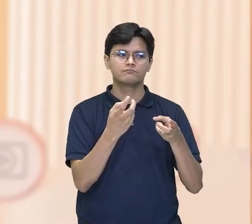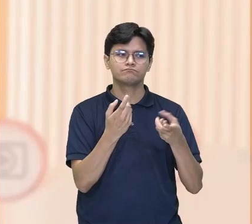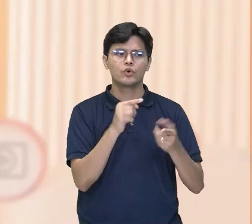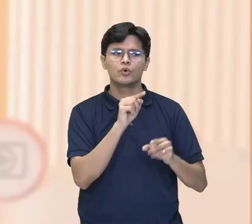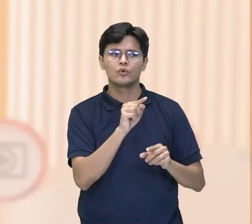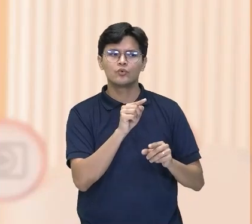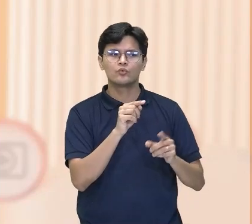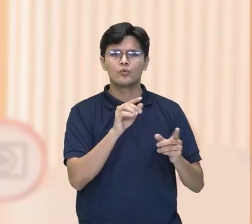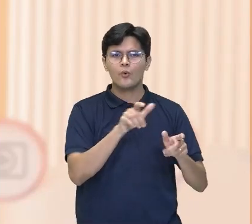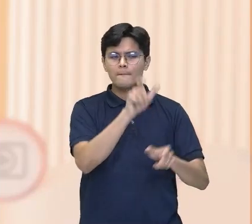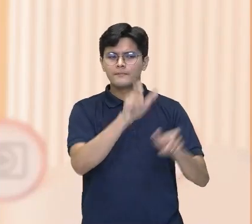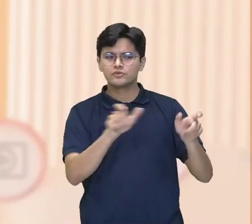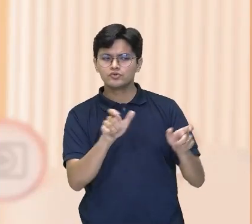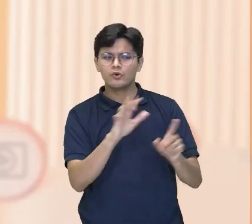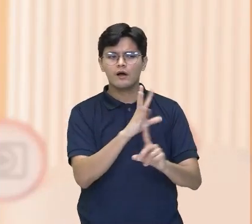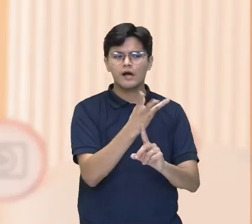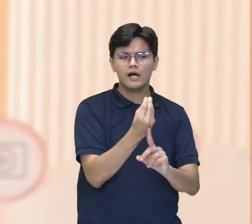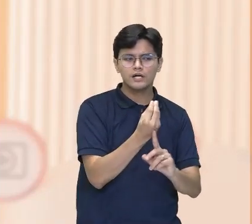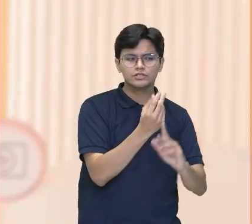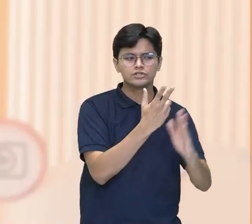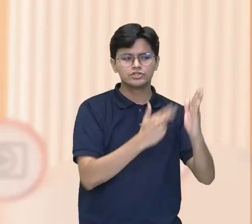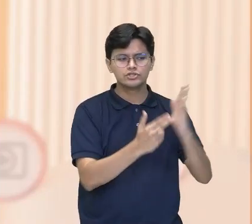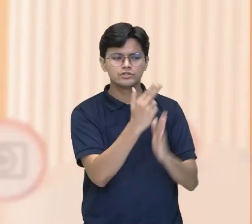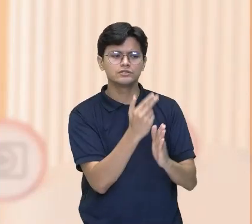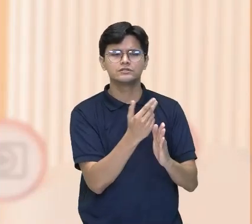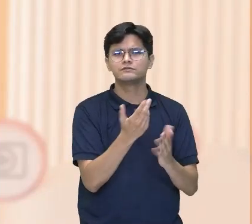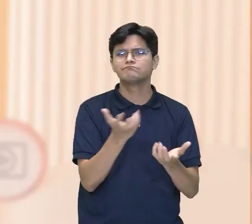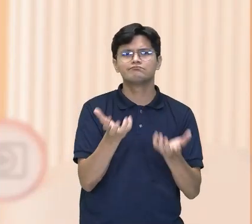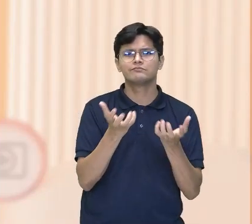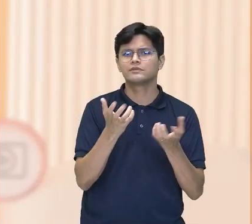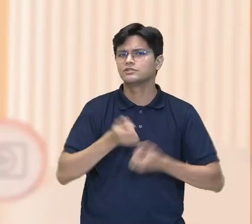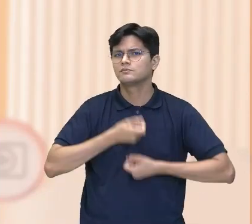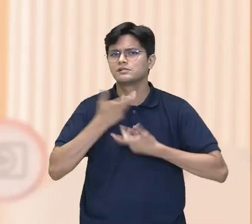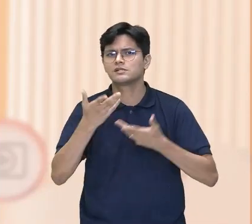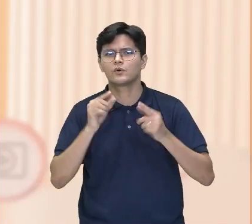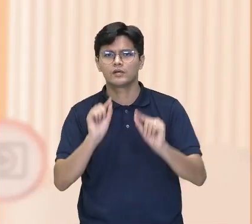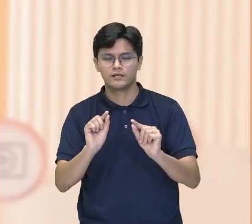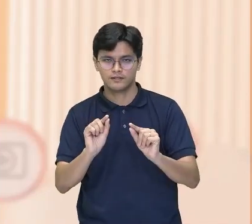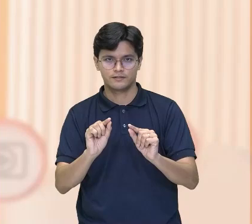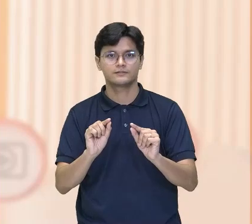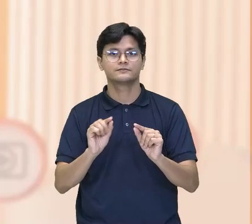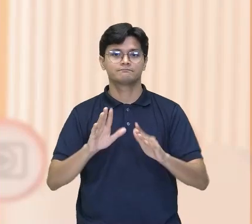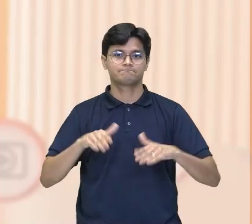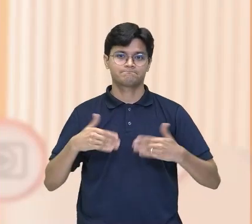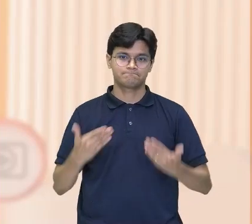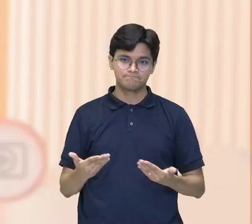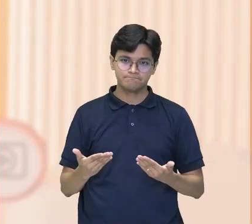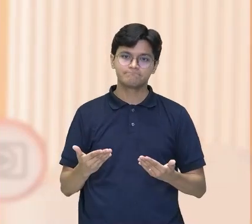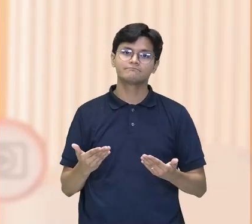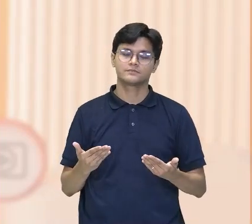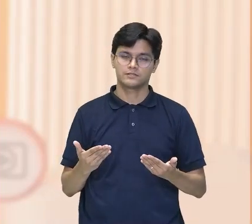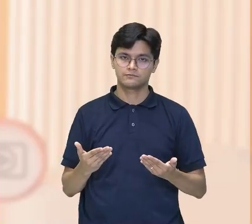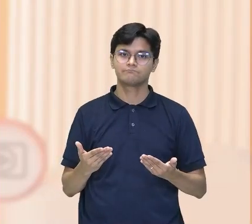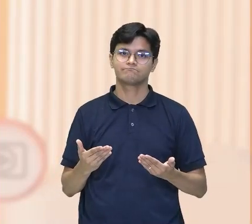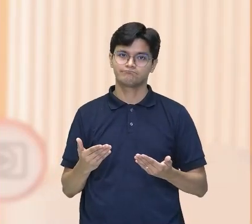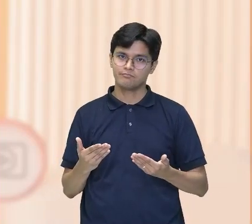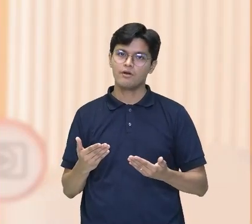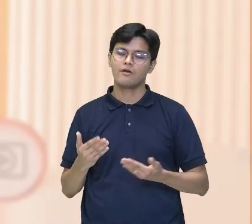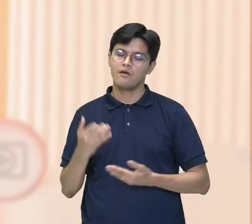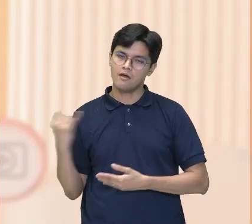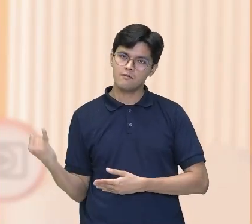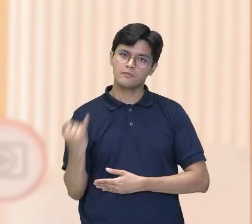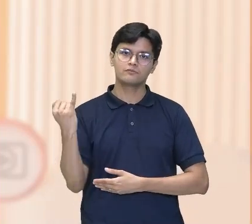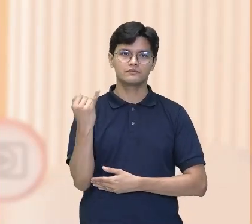ou por aqueles artistas que fazem parte de uma determinada cultura. Tá? Então, isso é muito importante para que nós possamos